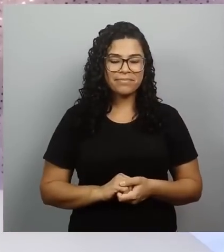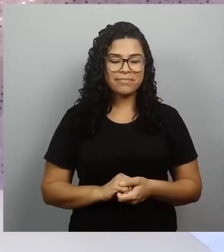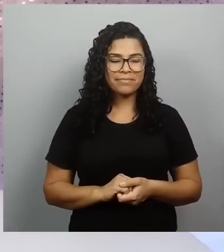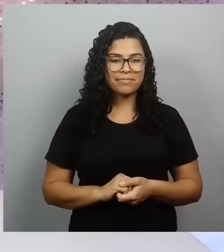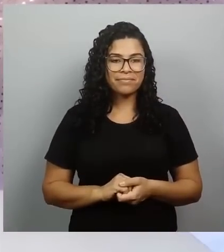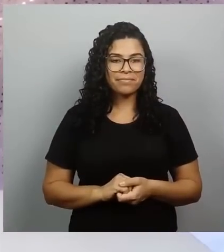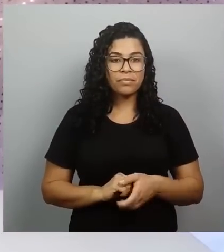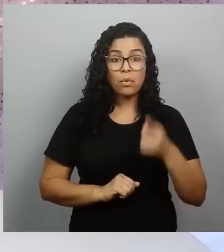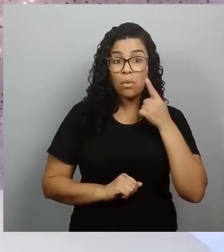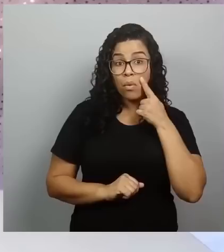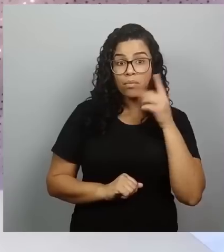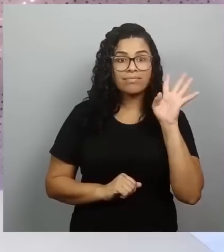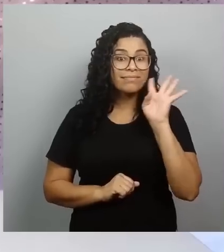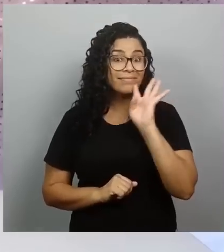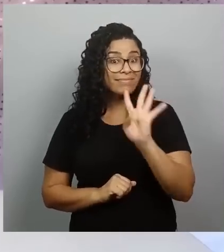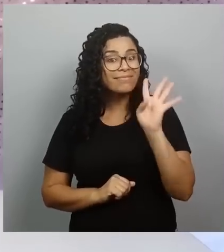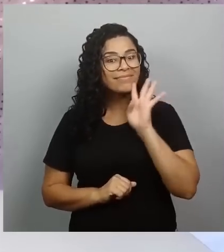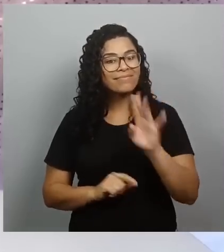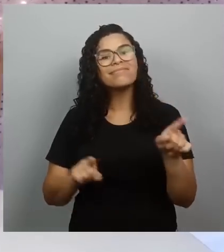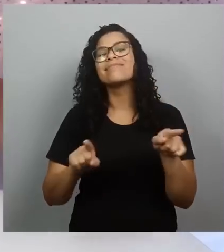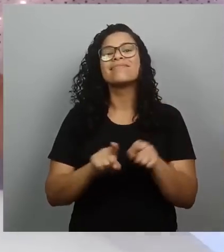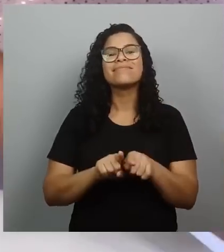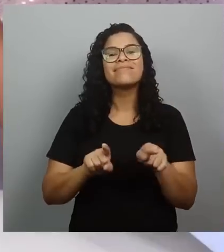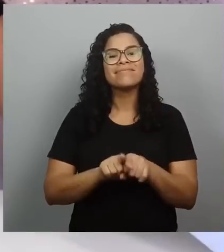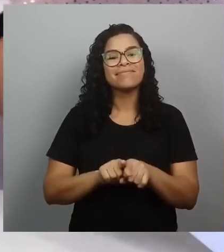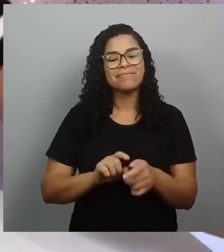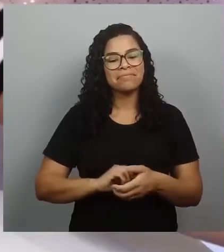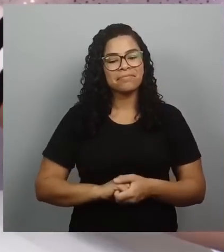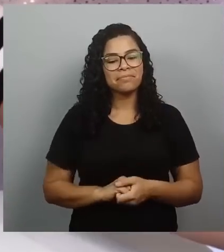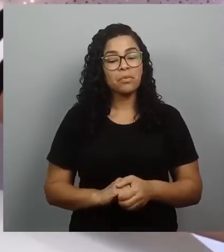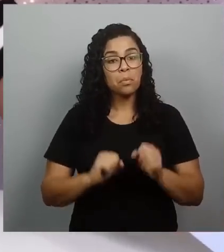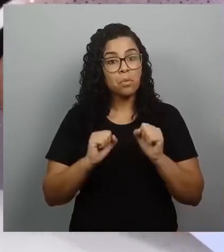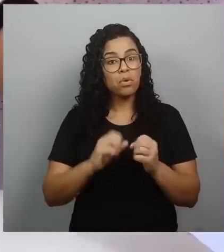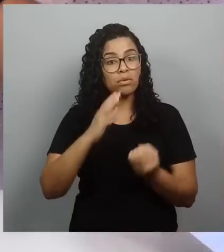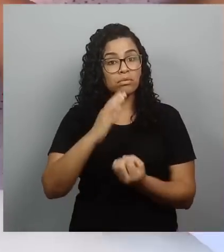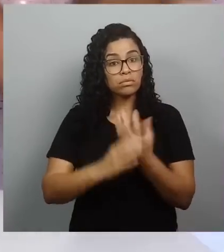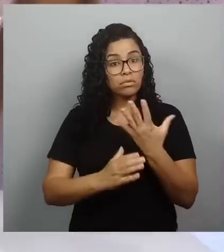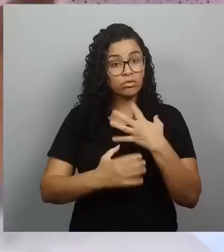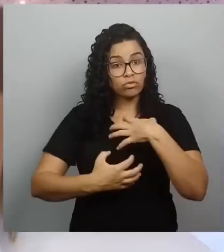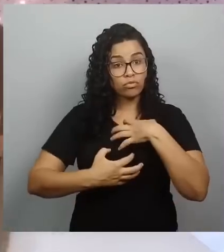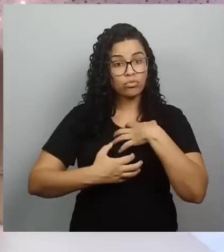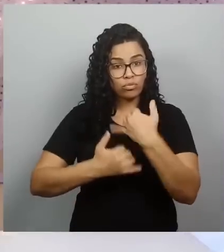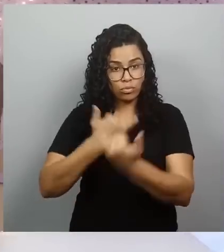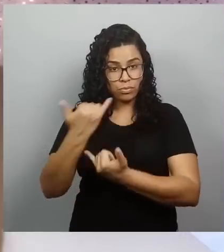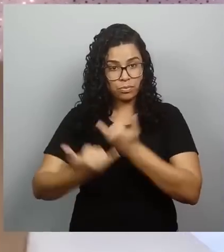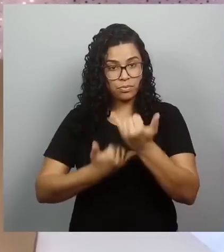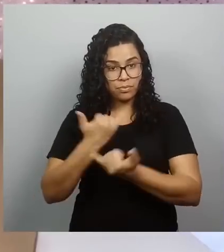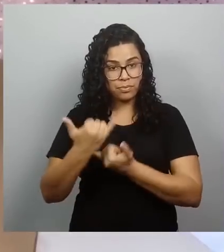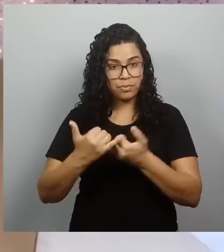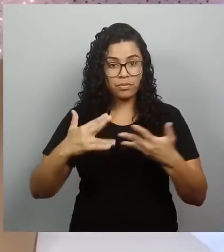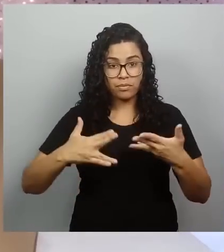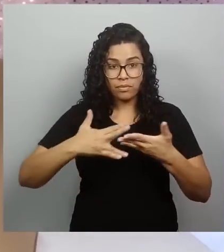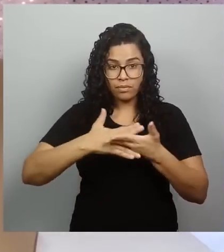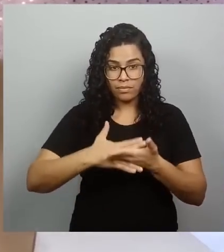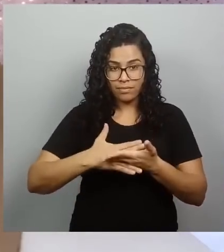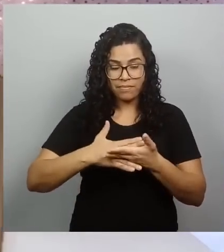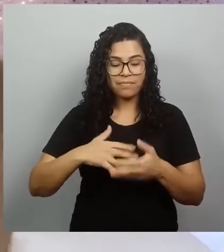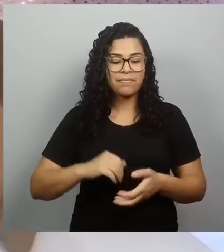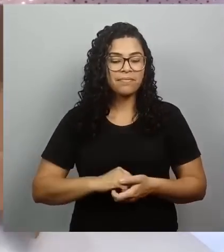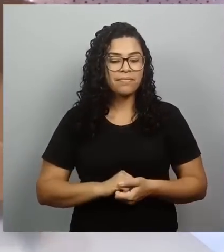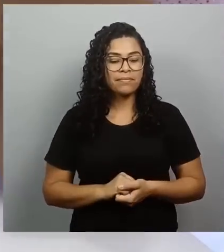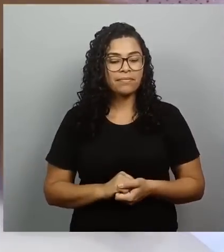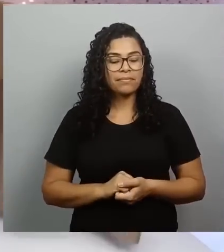Olha que legal também. Podemos criar um tipo de jogo com encaixe de papelão. Este